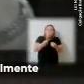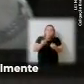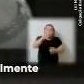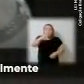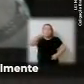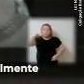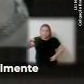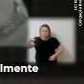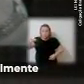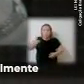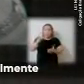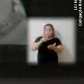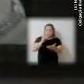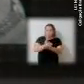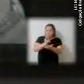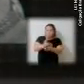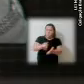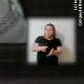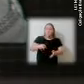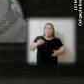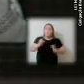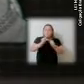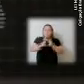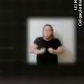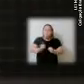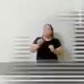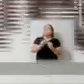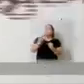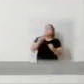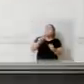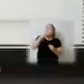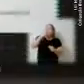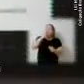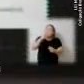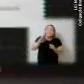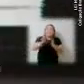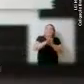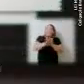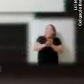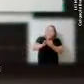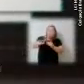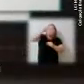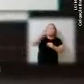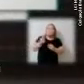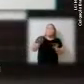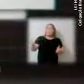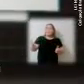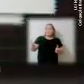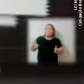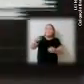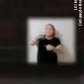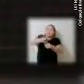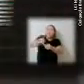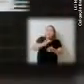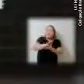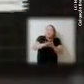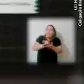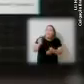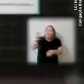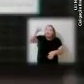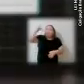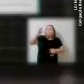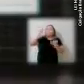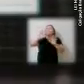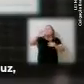poder O PT segurou artificialmente o preço do gás, combustíveis e energia Depois tudo aumentou A inflação subiu E a